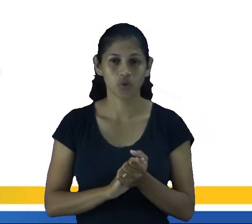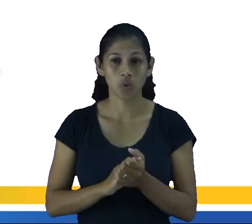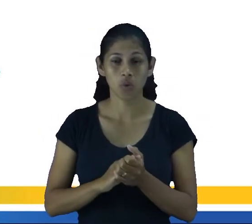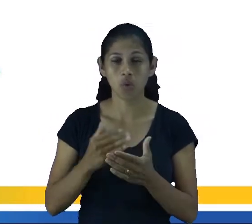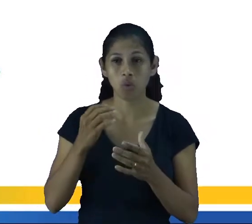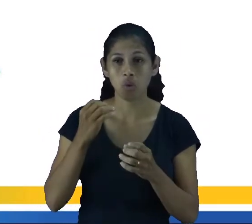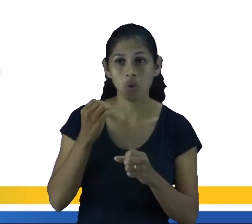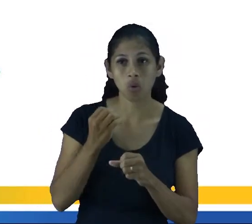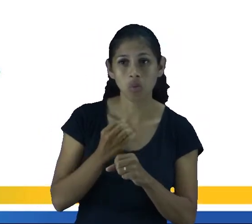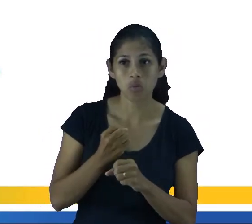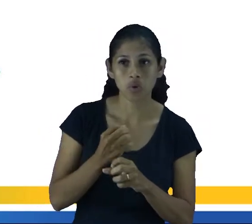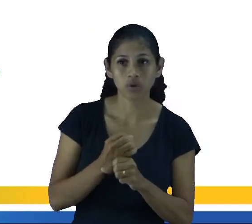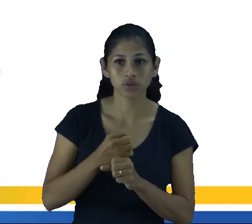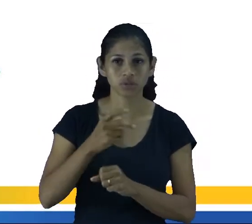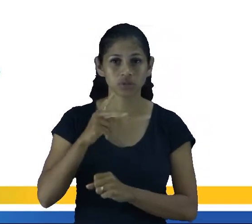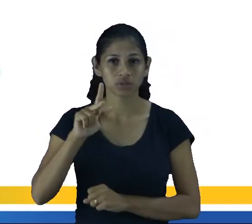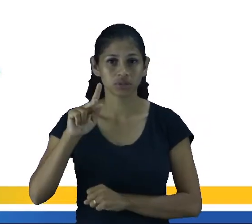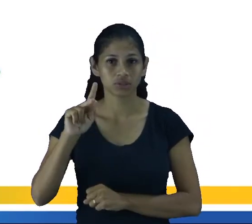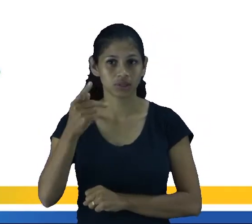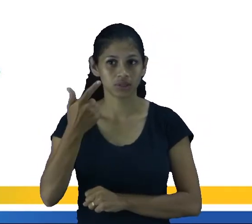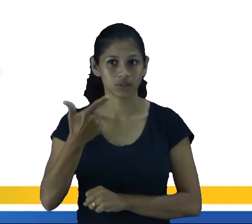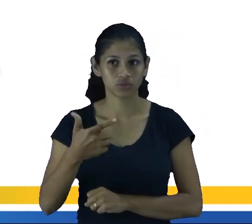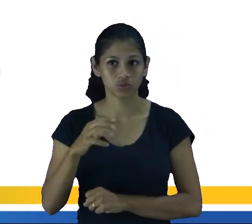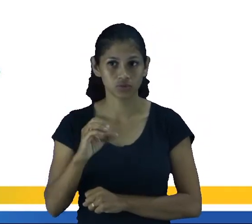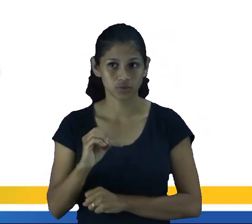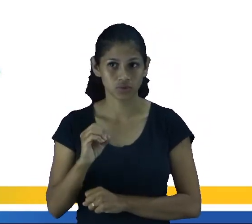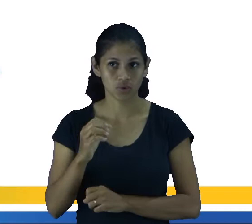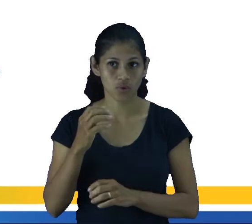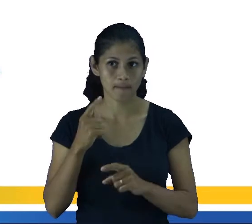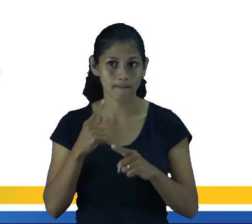e oxigênio, gás oxigênio. Para quem